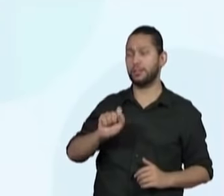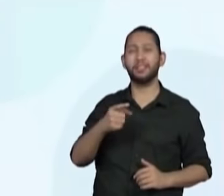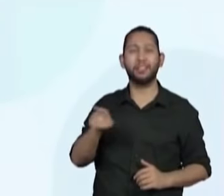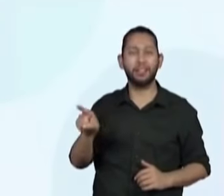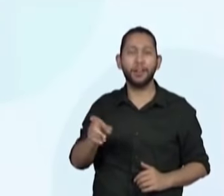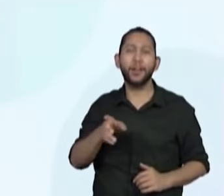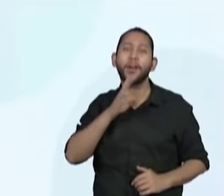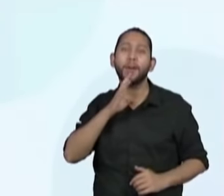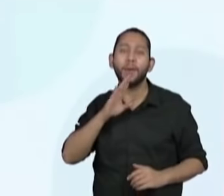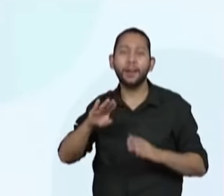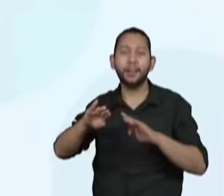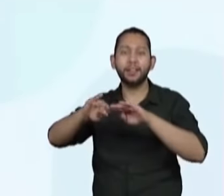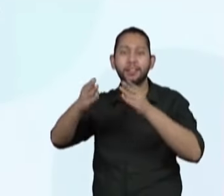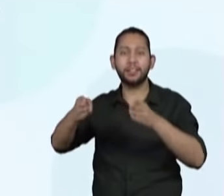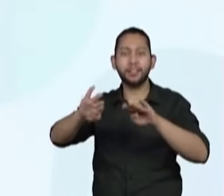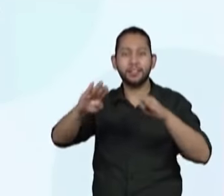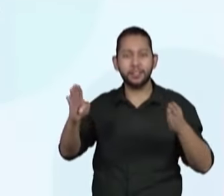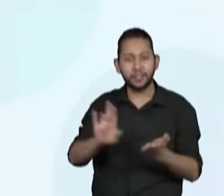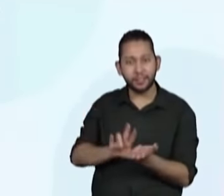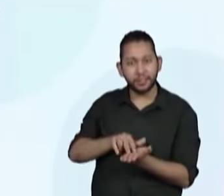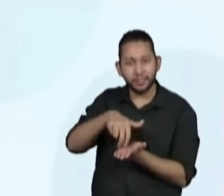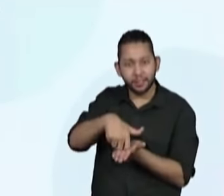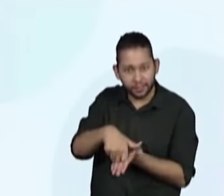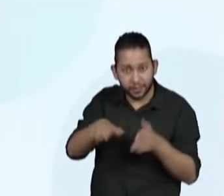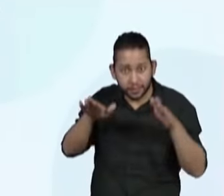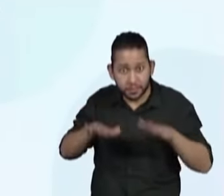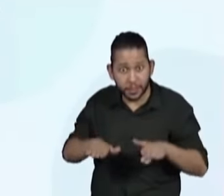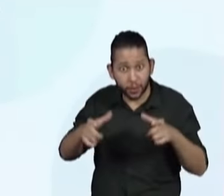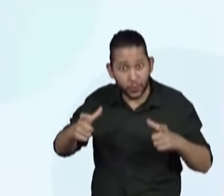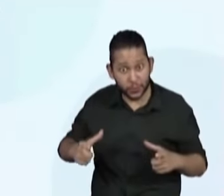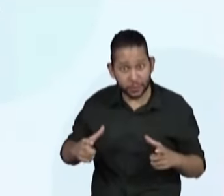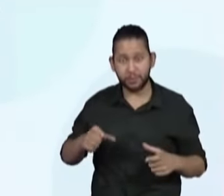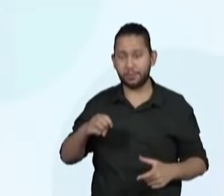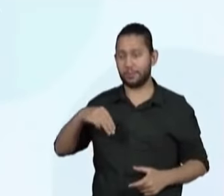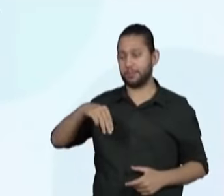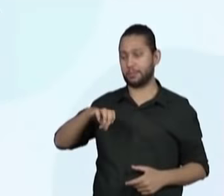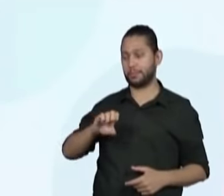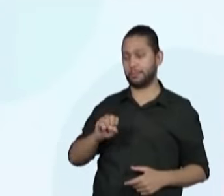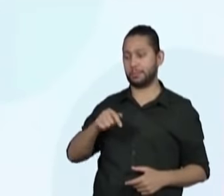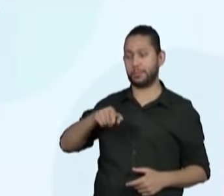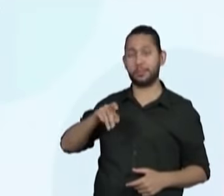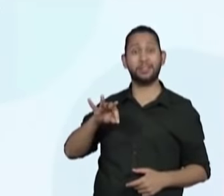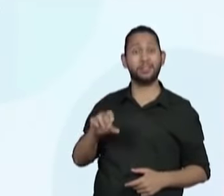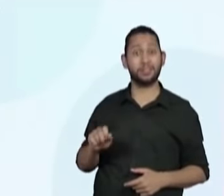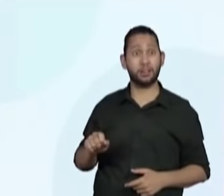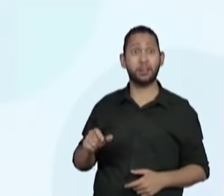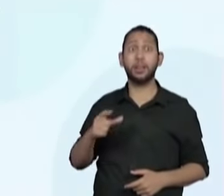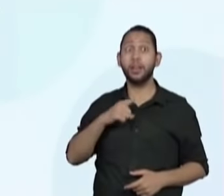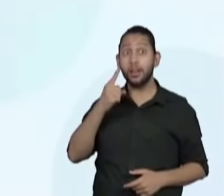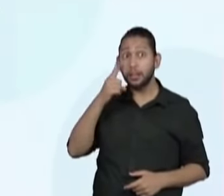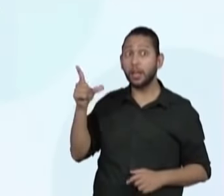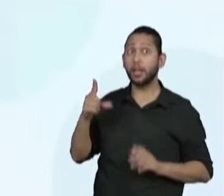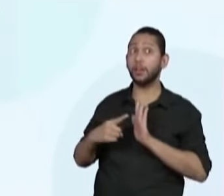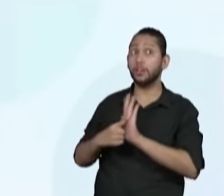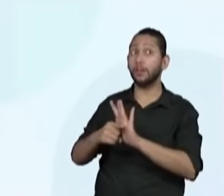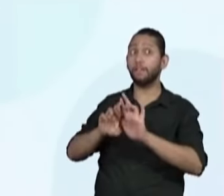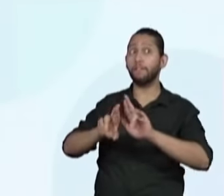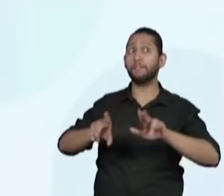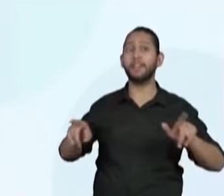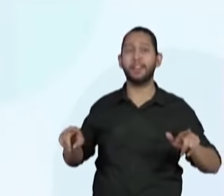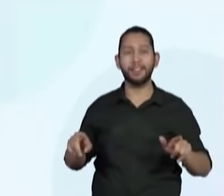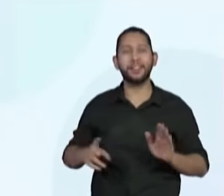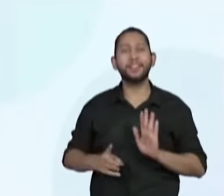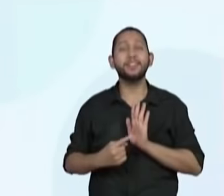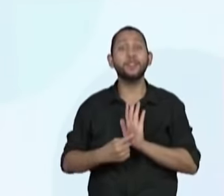gente também observa esse tipo de arco, só que aí com uma pequena diferença, né? O ogival da mesquita, ele aparece, né, justamente dando